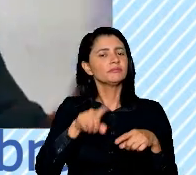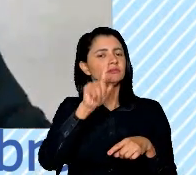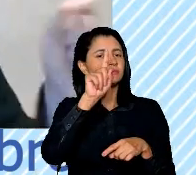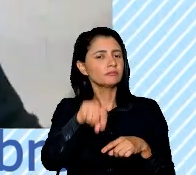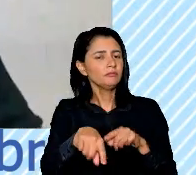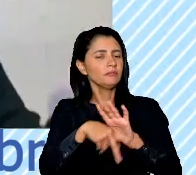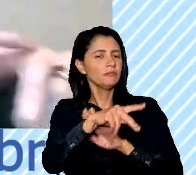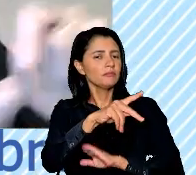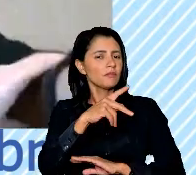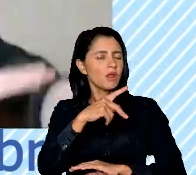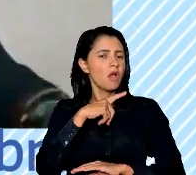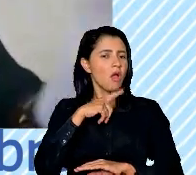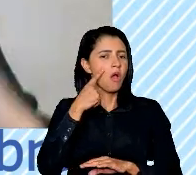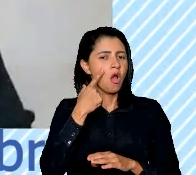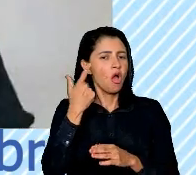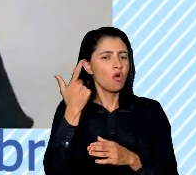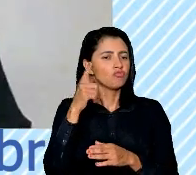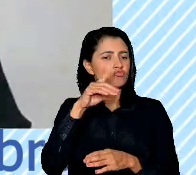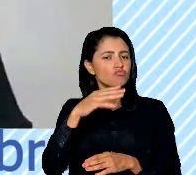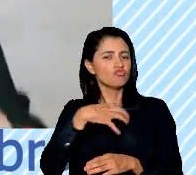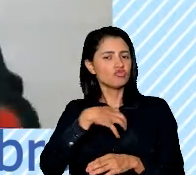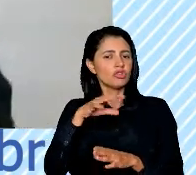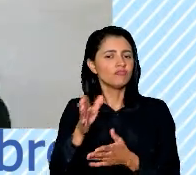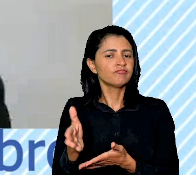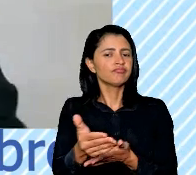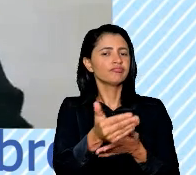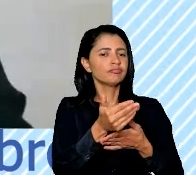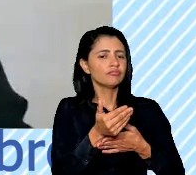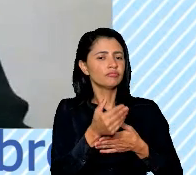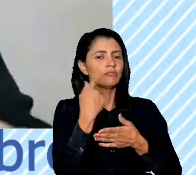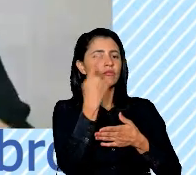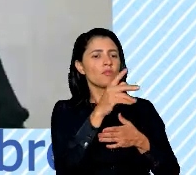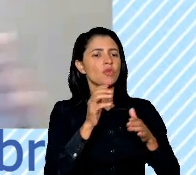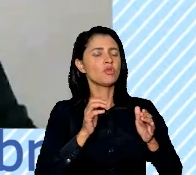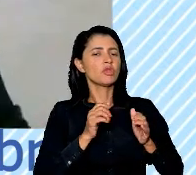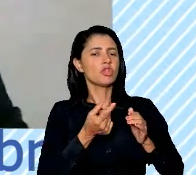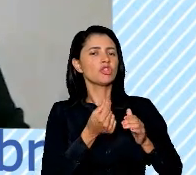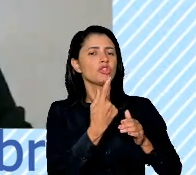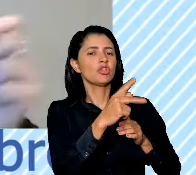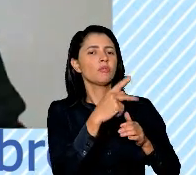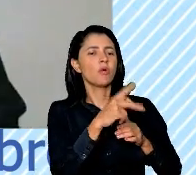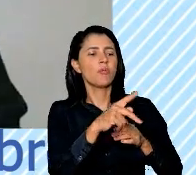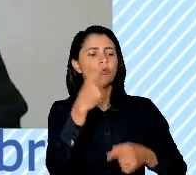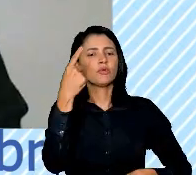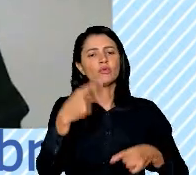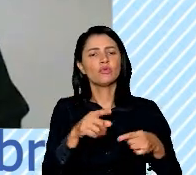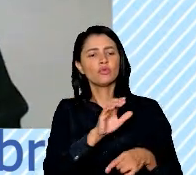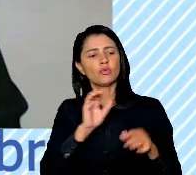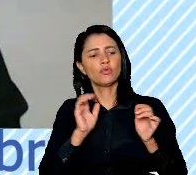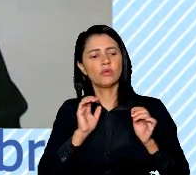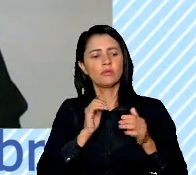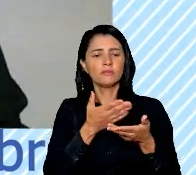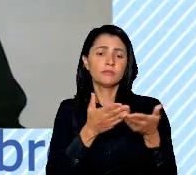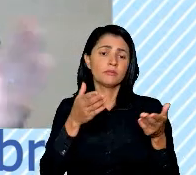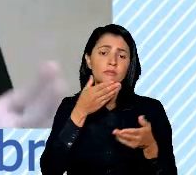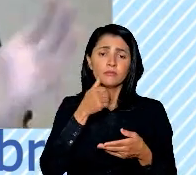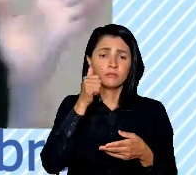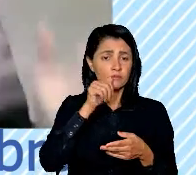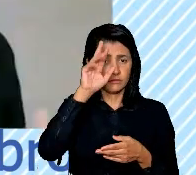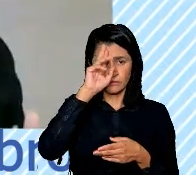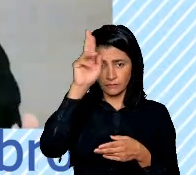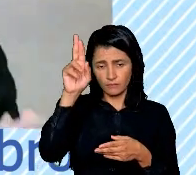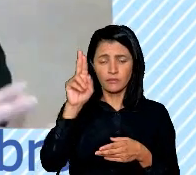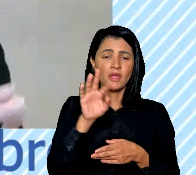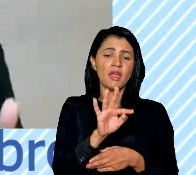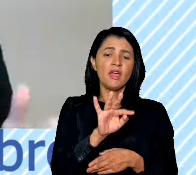de confiscar o excedente que os ricos possuem. Senhores e senhoras, a tirania